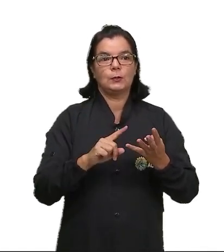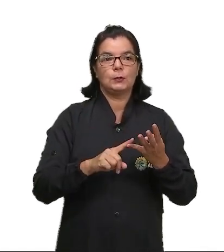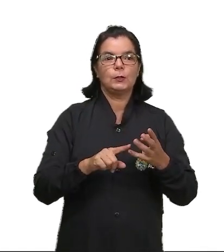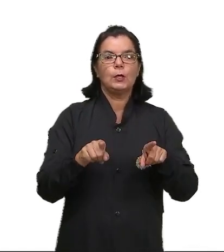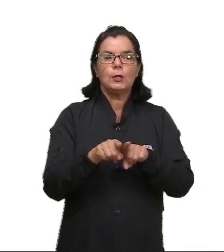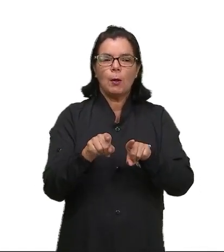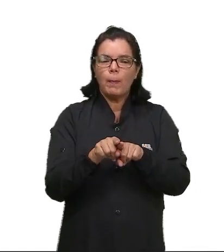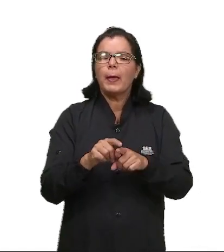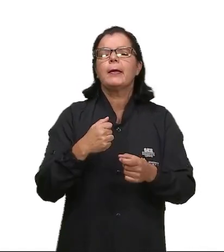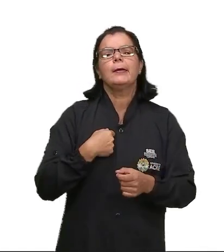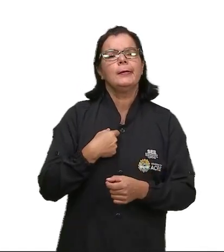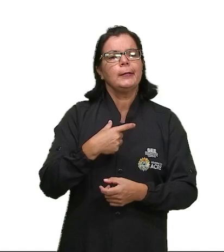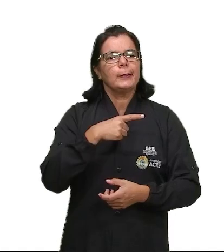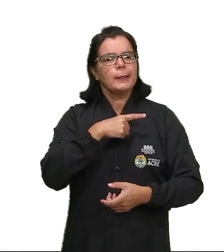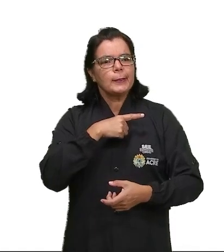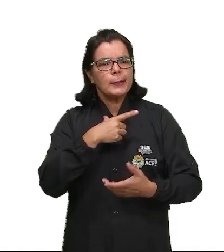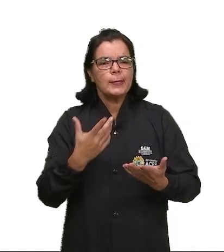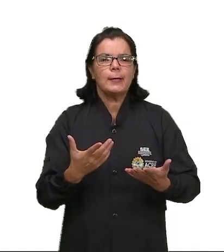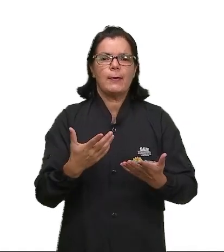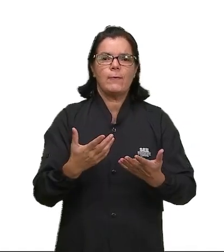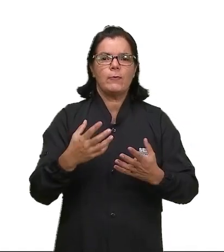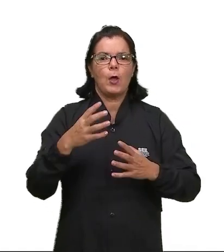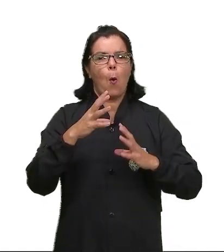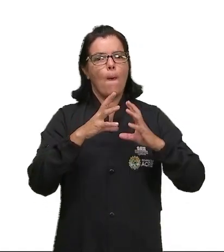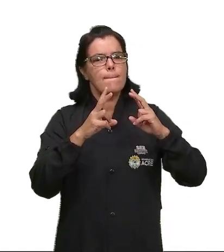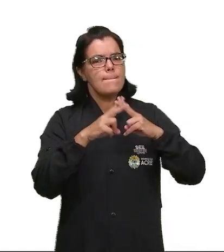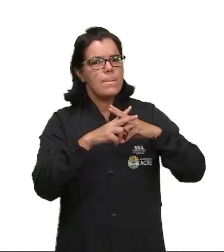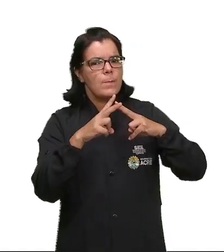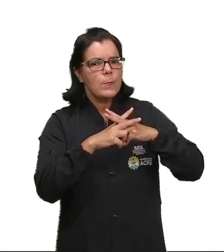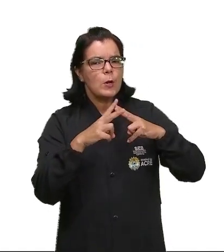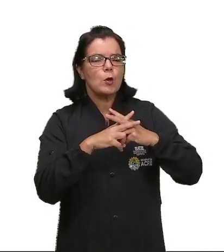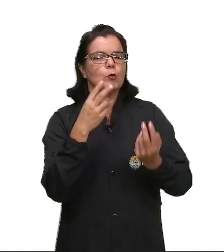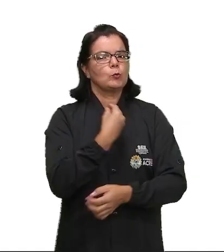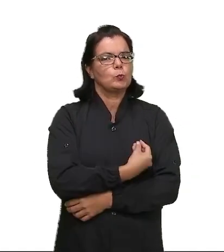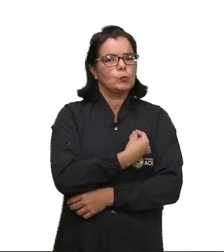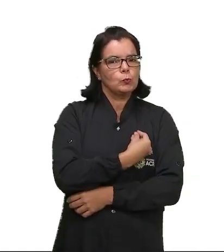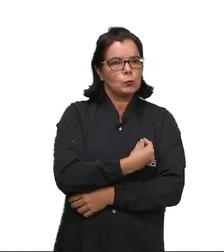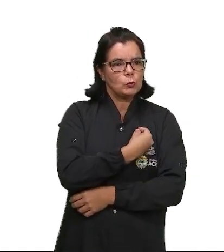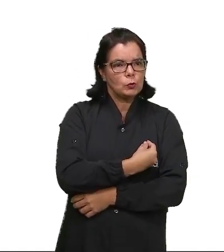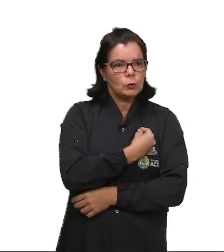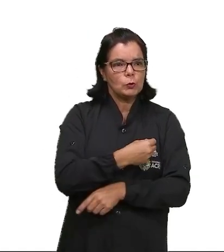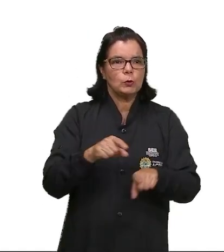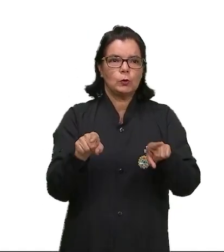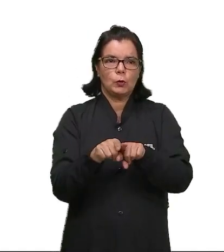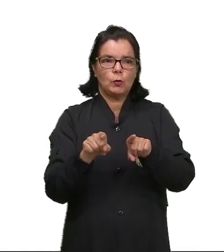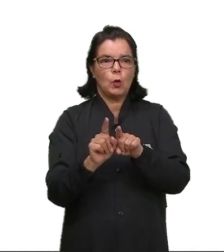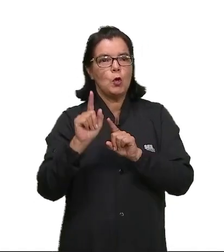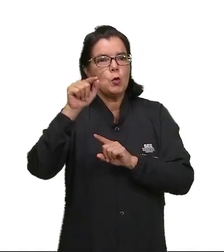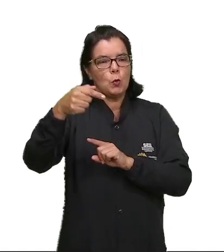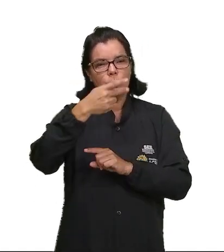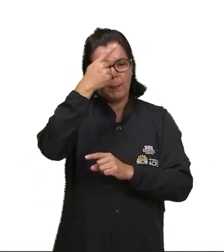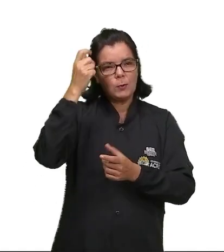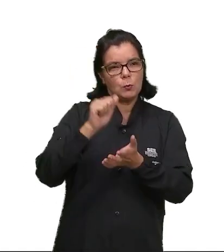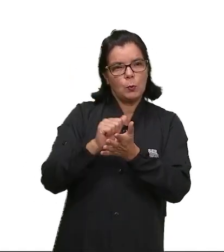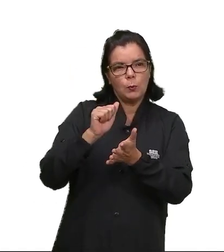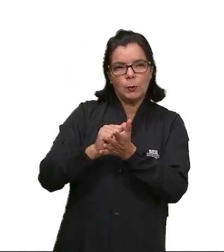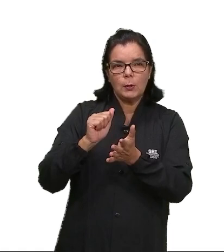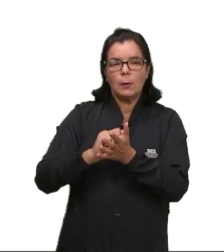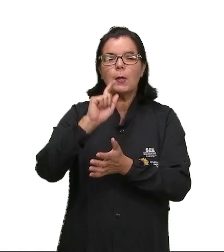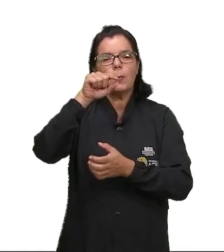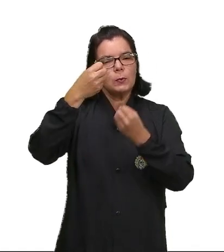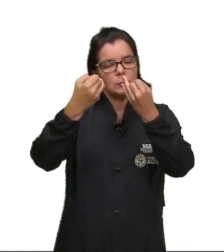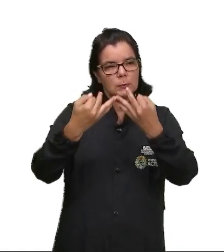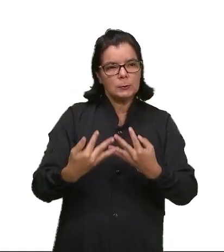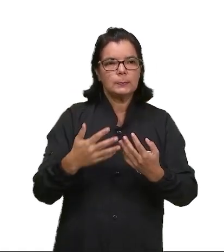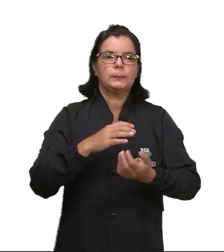plásticas. Inclusive, teve uma briga muito presente, né, entre Anita Malfatti e um outro escritor, mas depois eu conto essa